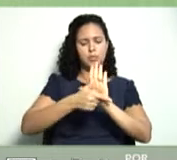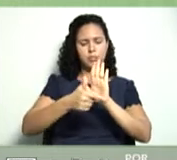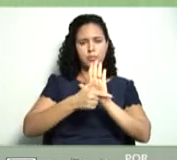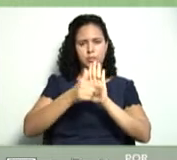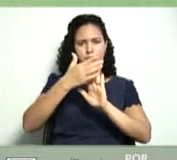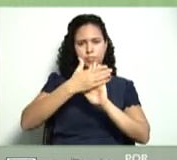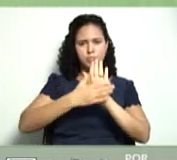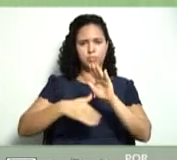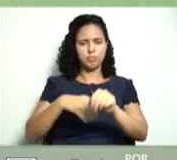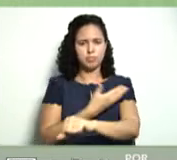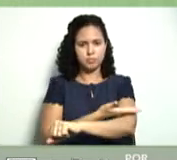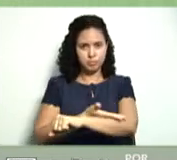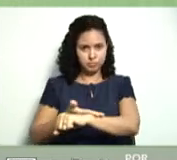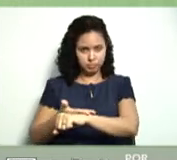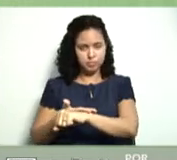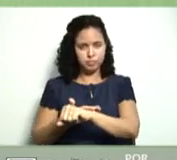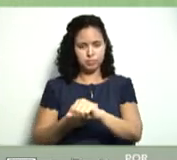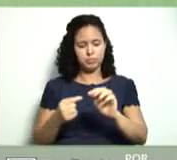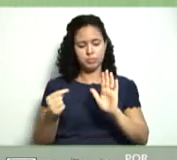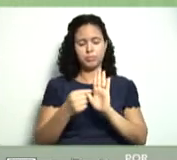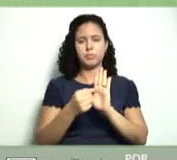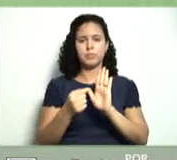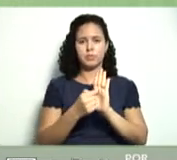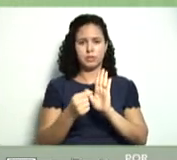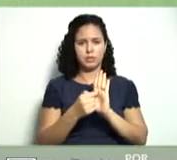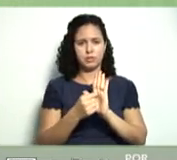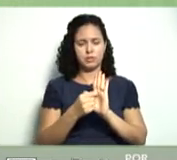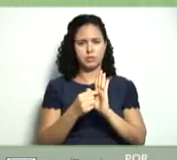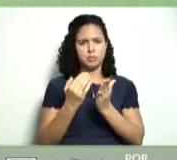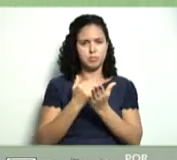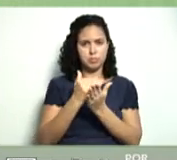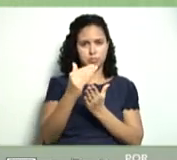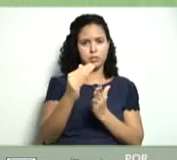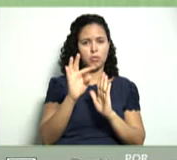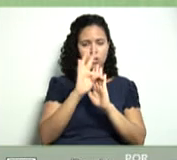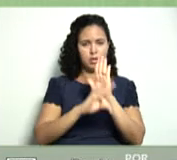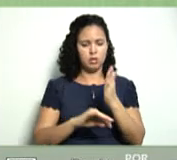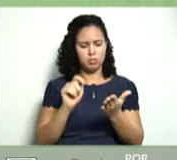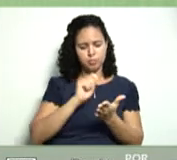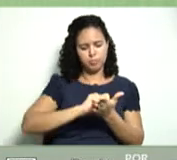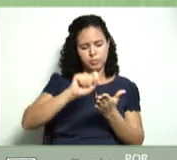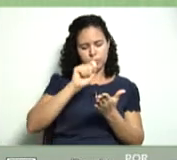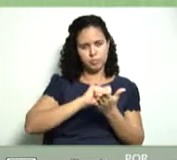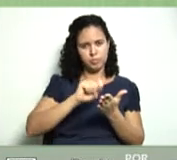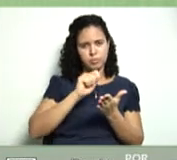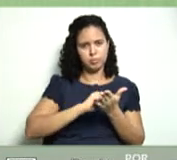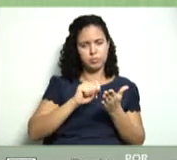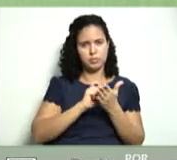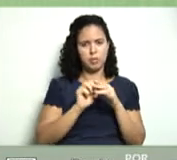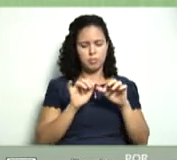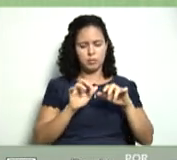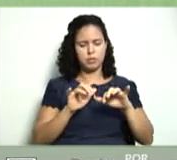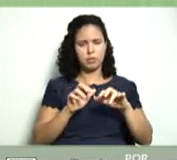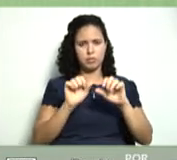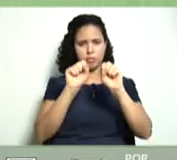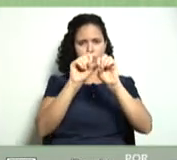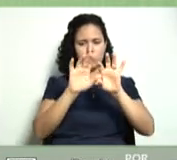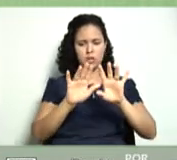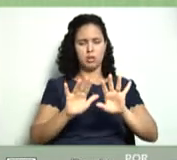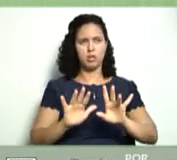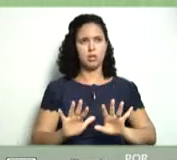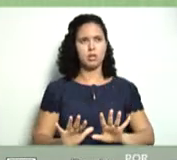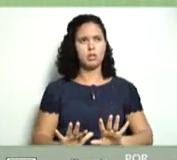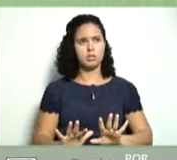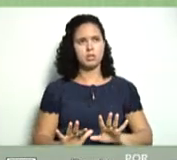que é aí que você vai fazer a inserção do seu do seu texto é toda a configuração eu estou digitando esses